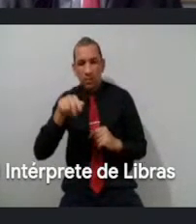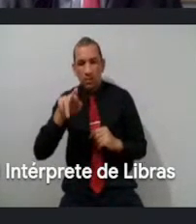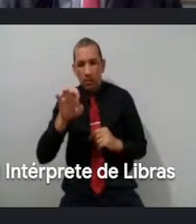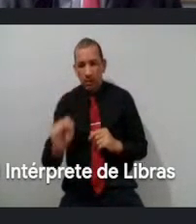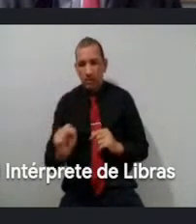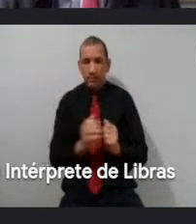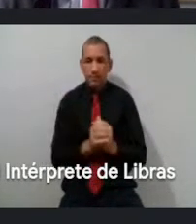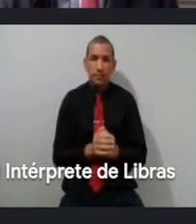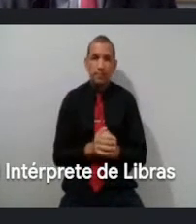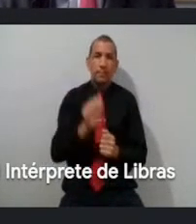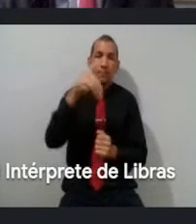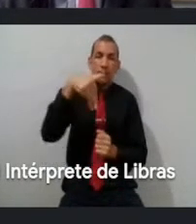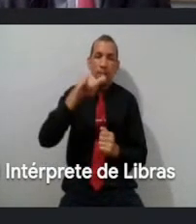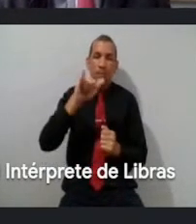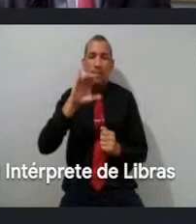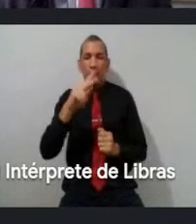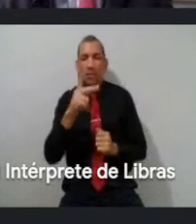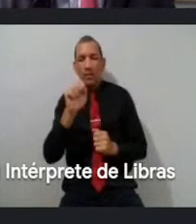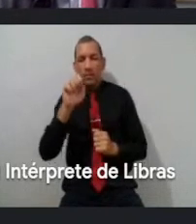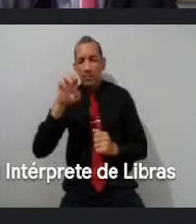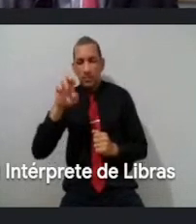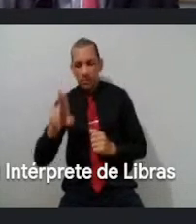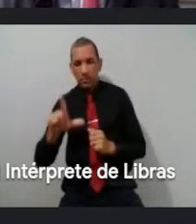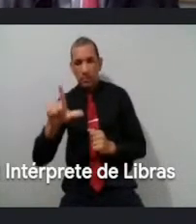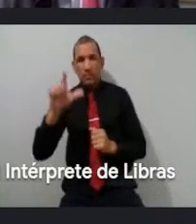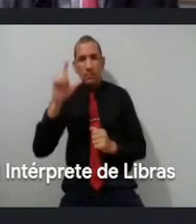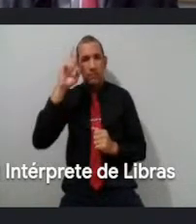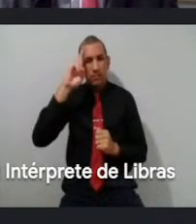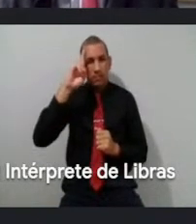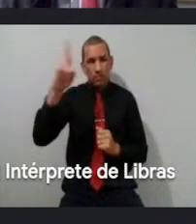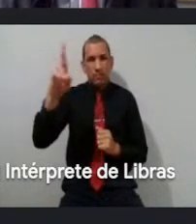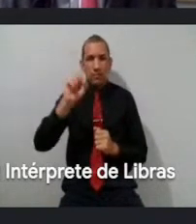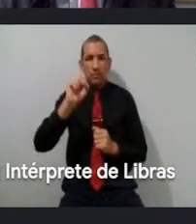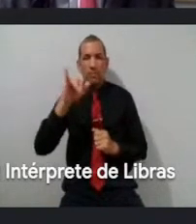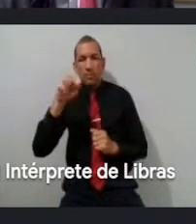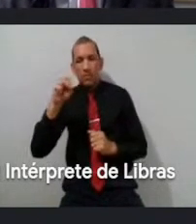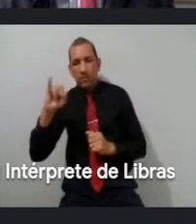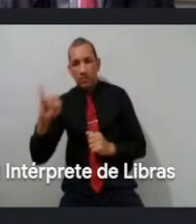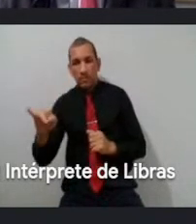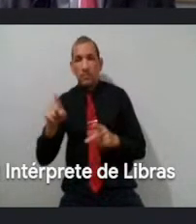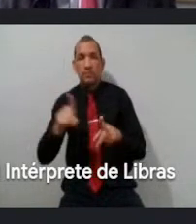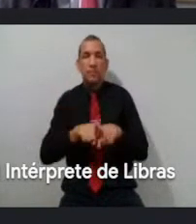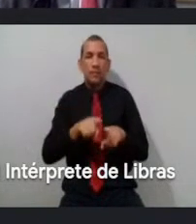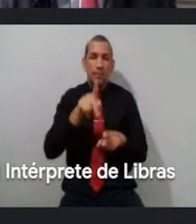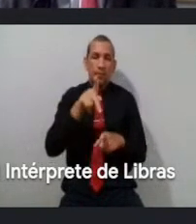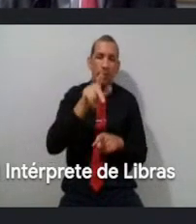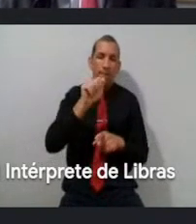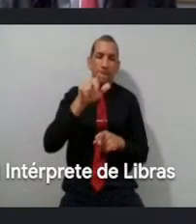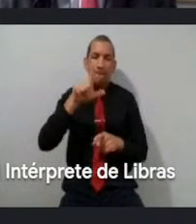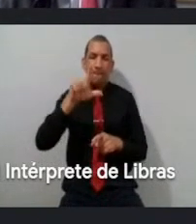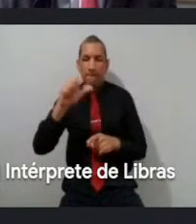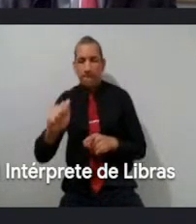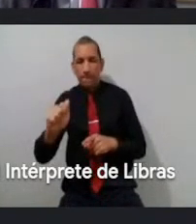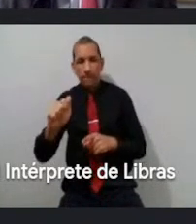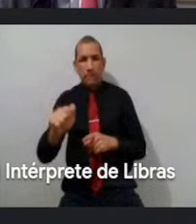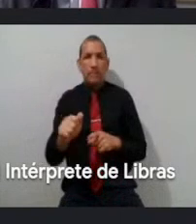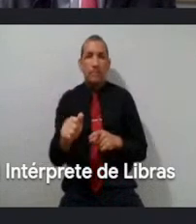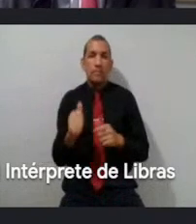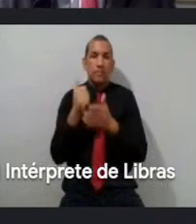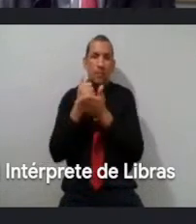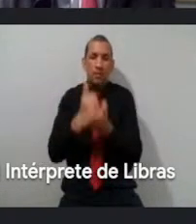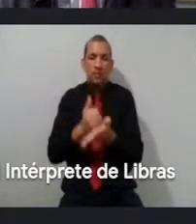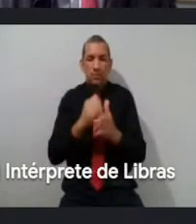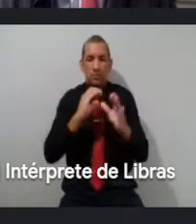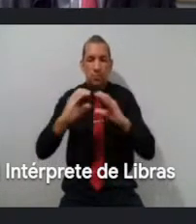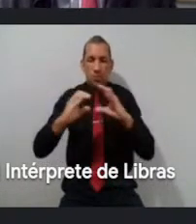Michael schuenke dos Santos chefe da Sesau e Paula Maria Bittencourt Viana Klein assessor